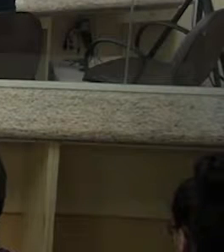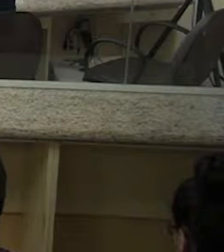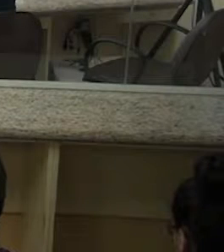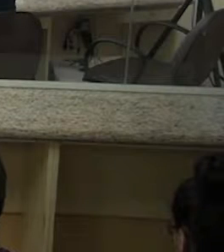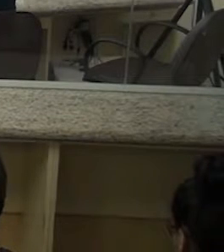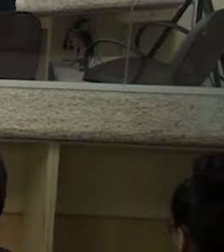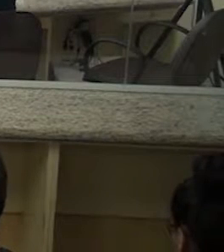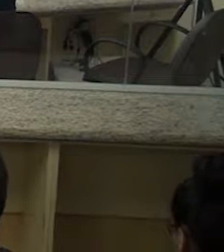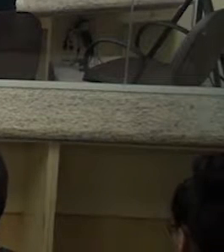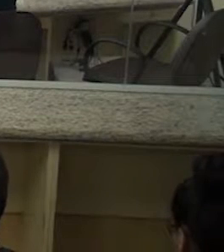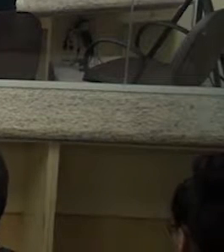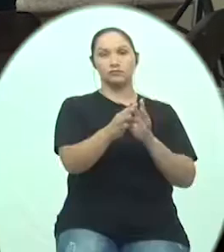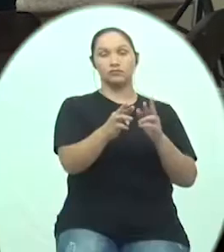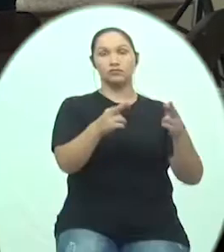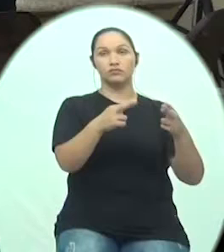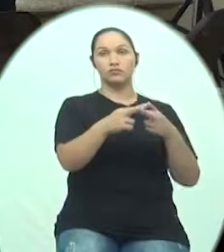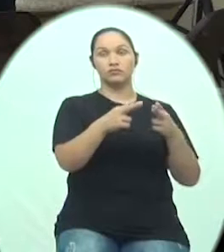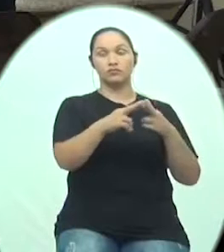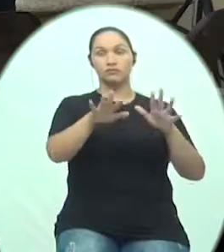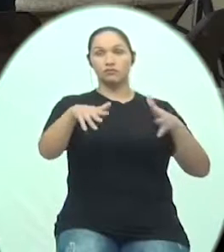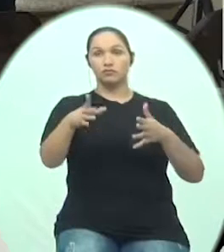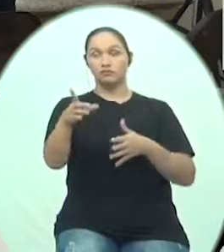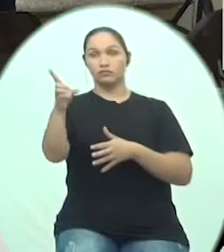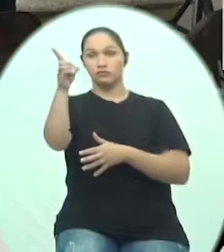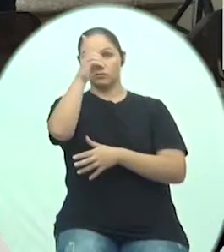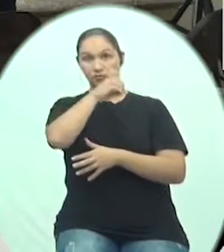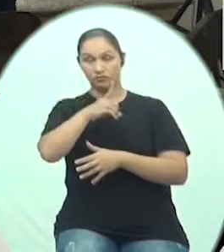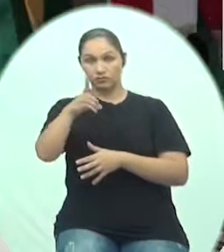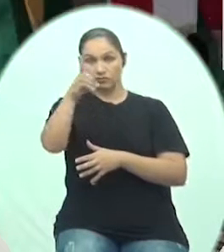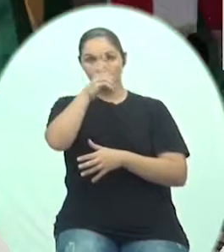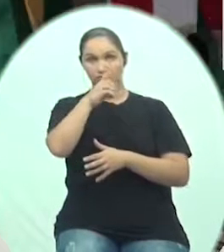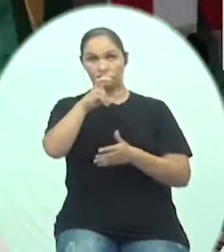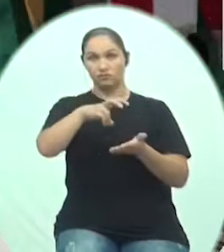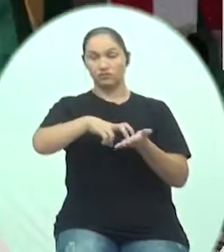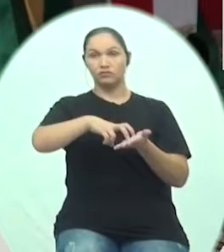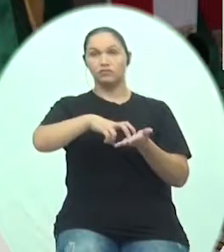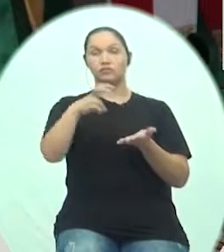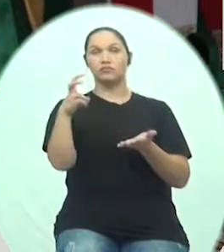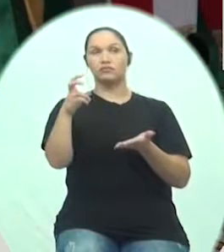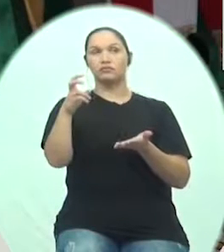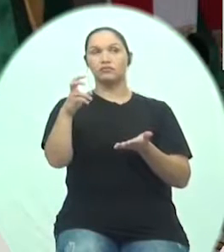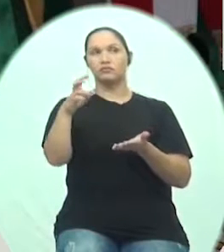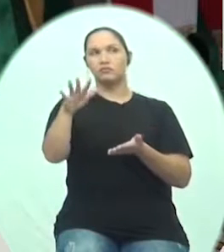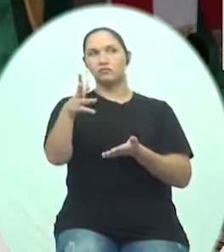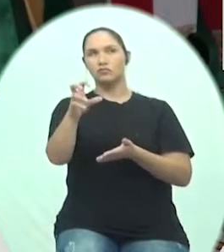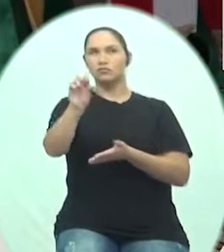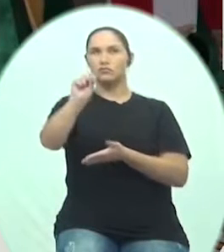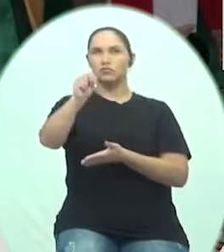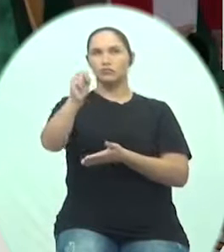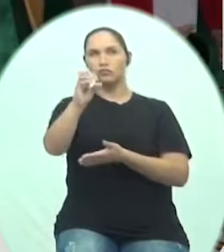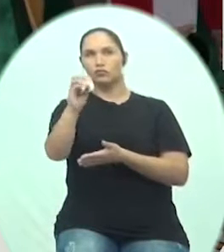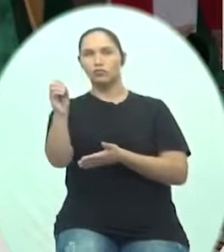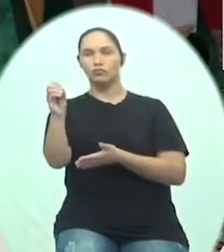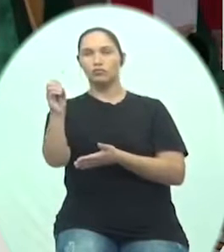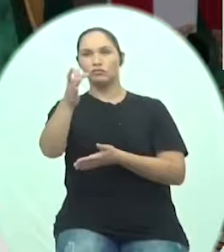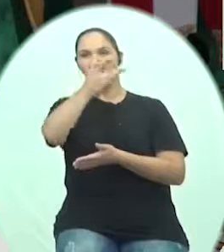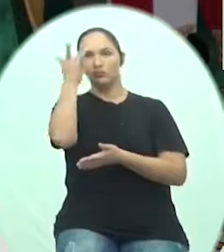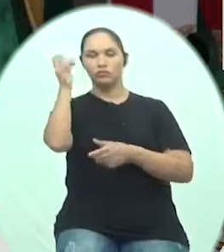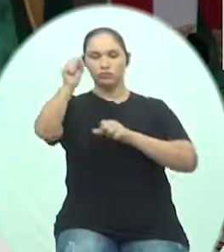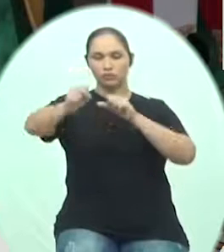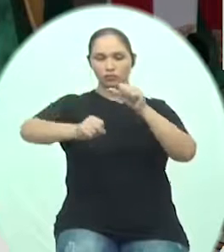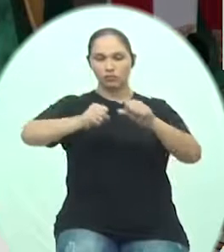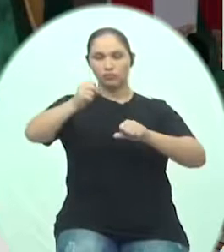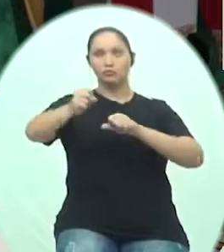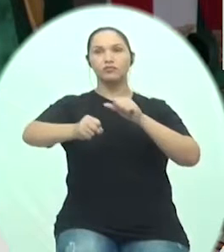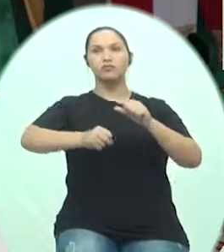de manhã para surpresa Vereador salésio praticamente 800 ciclistas aquelas fotos que eu venho mostrando